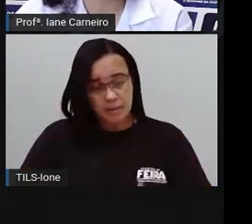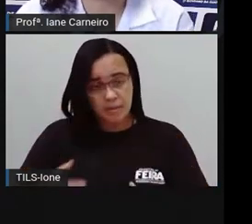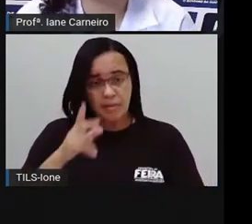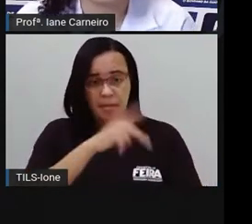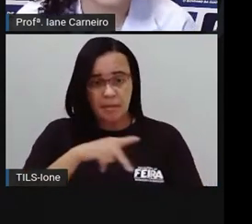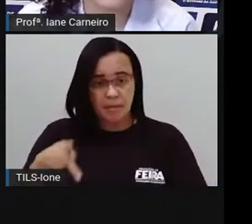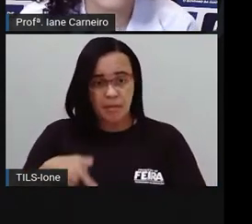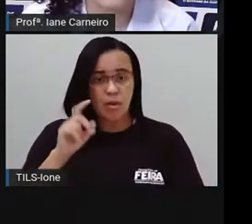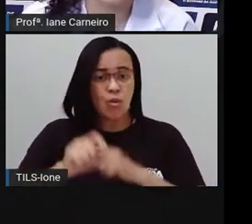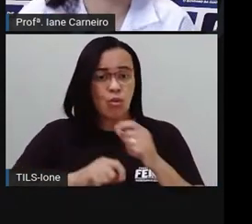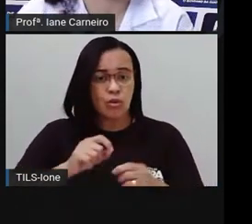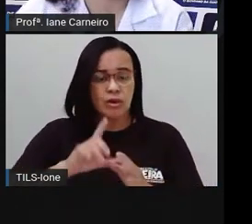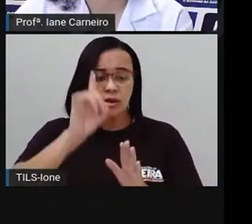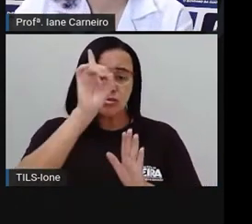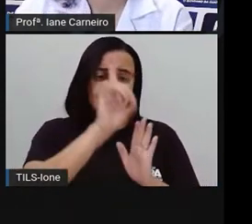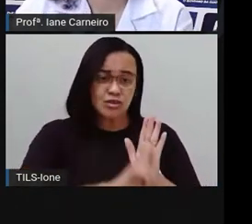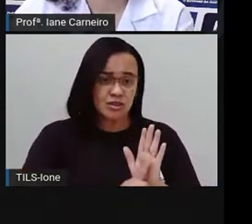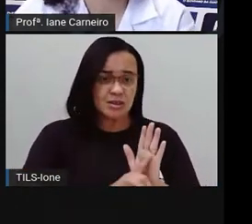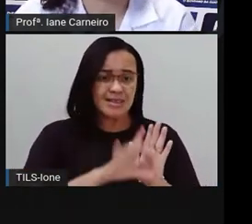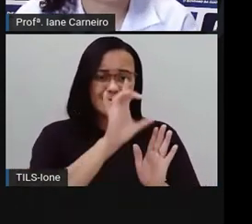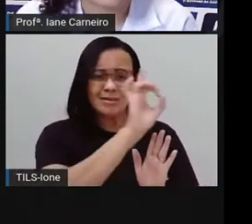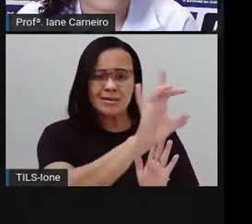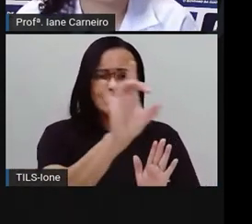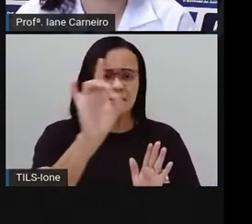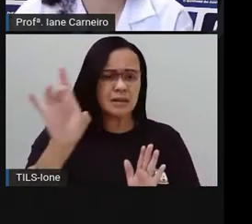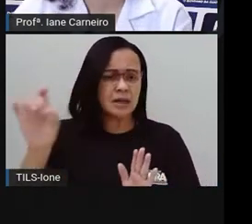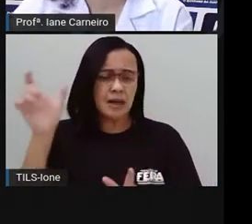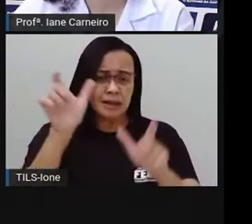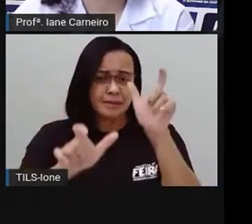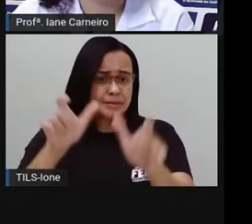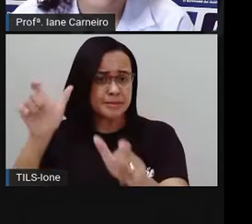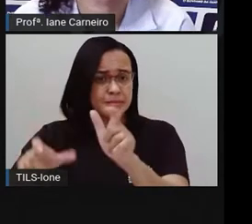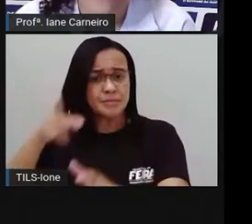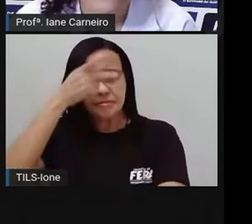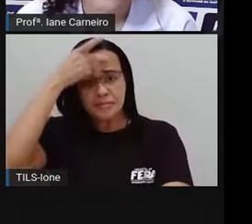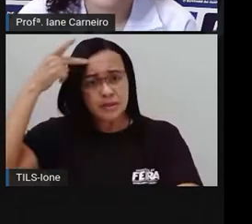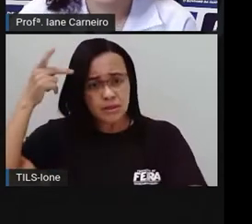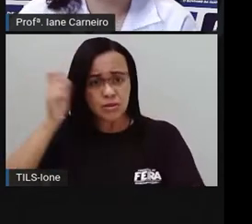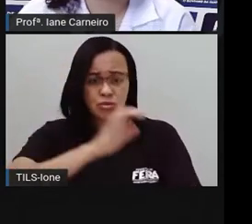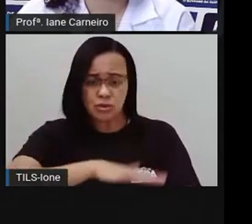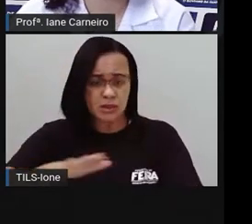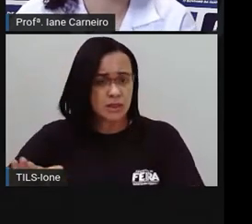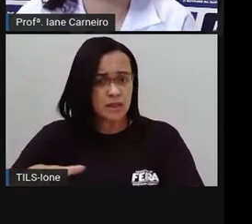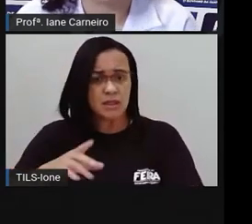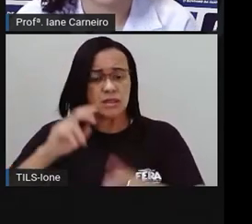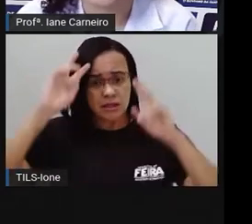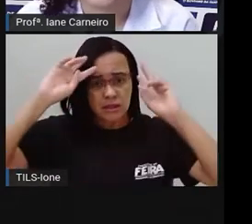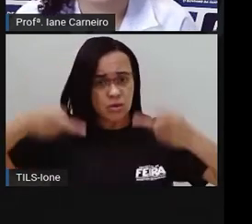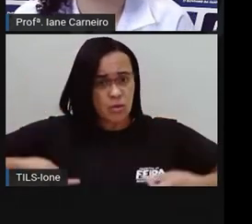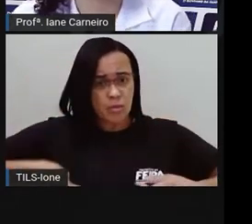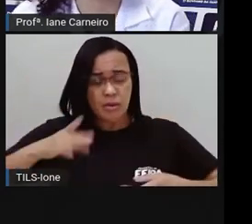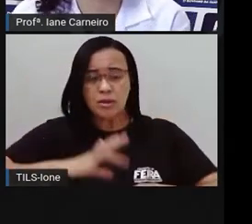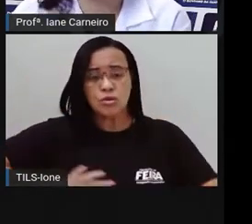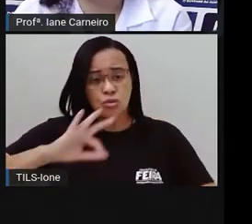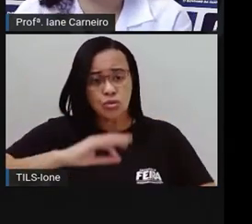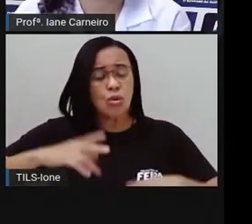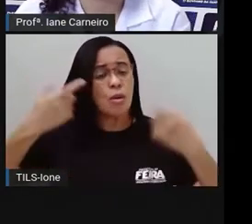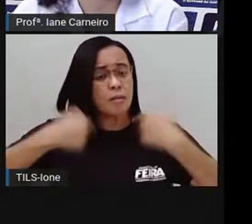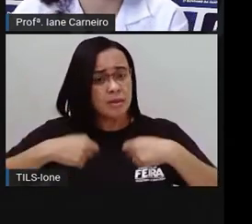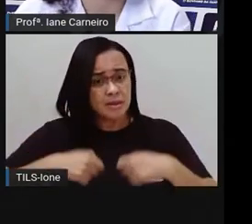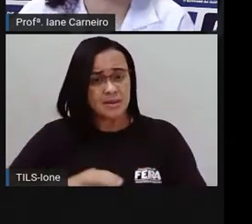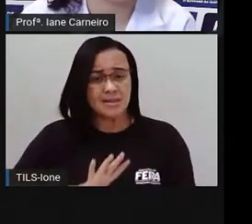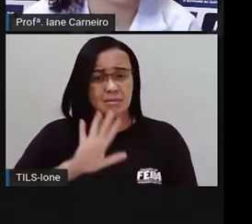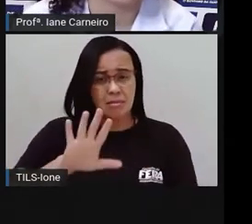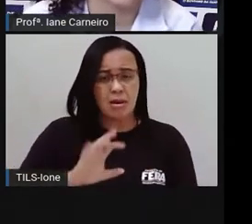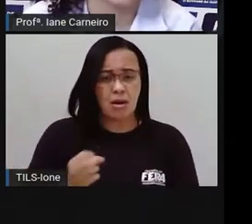né, um direito de toda criança, né, de ter uma casa, de ter um lar. Né? E aí, como o poema fala, tem gente que não